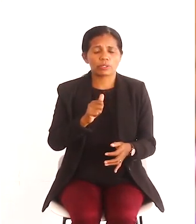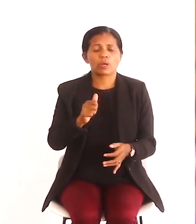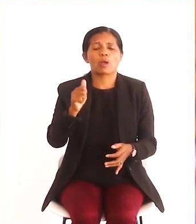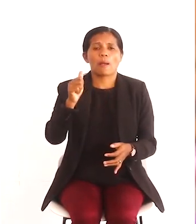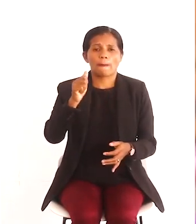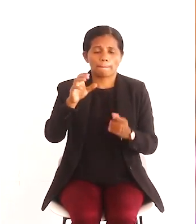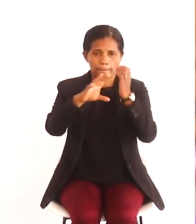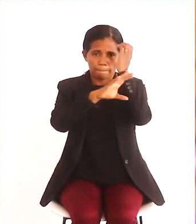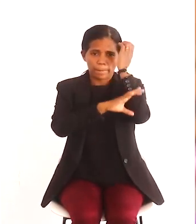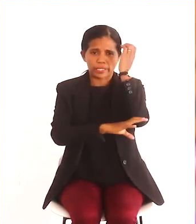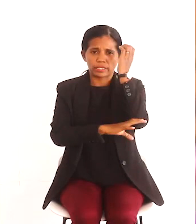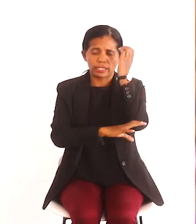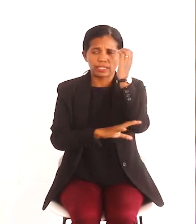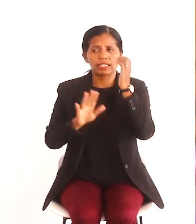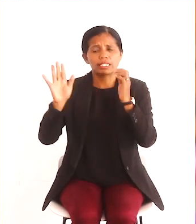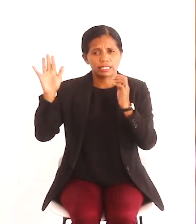Ele comeu milho.